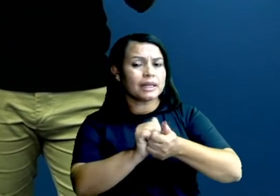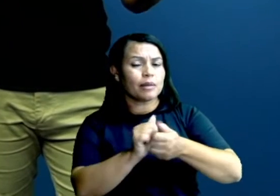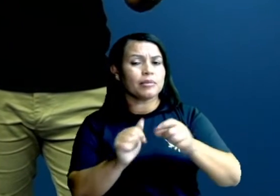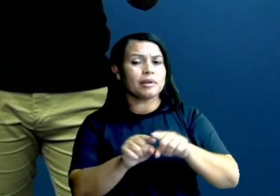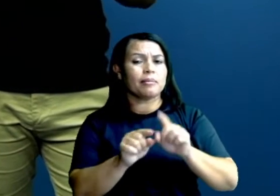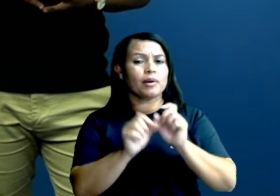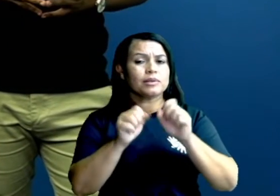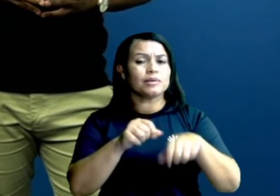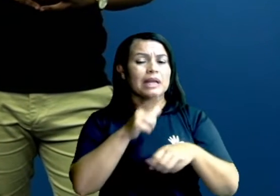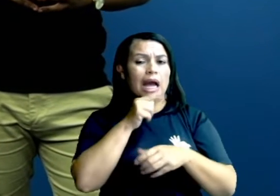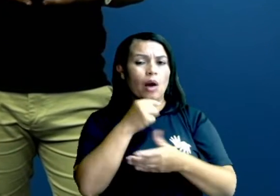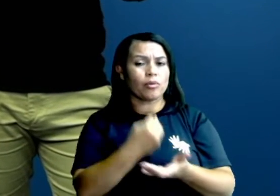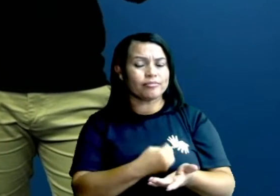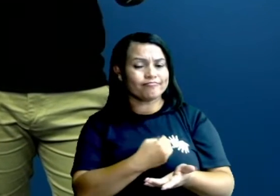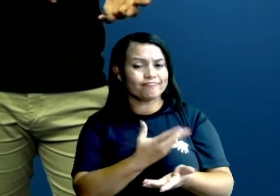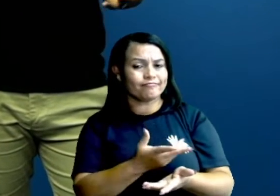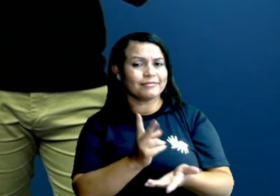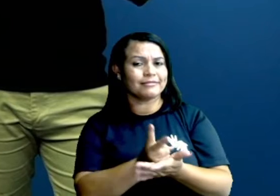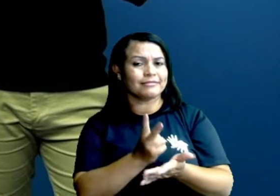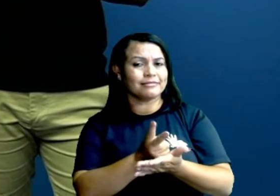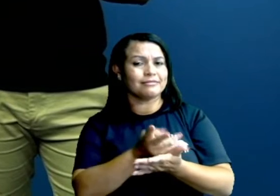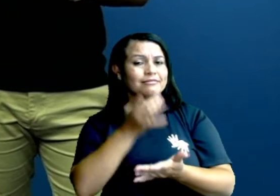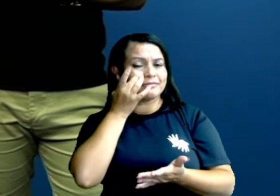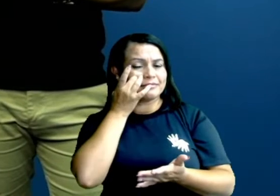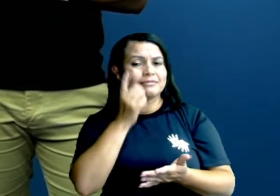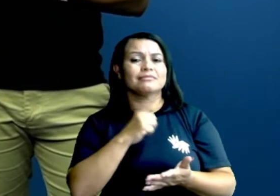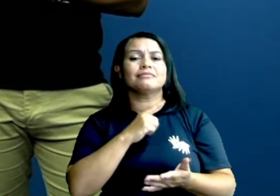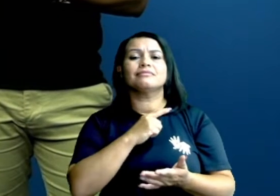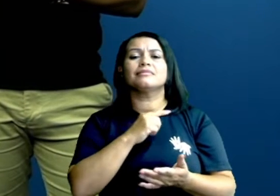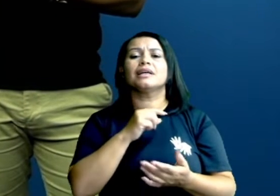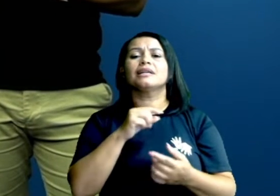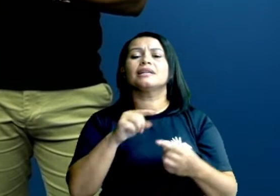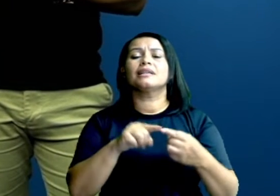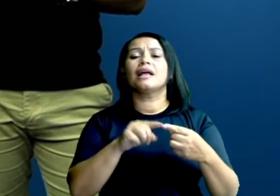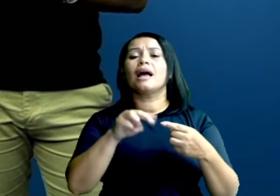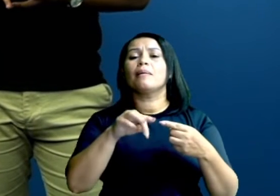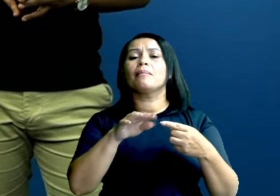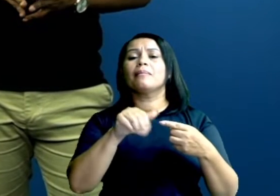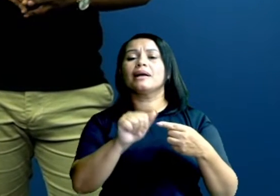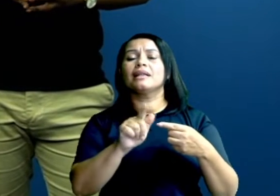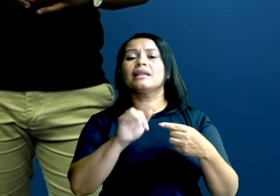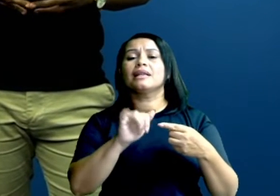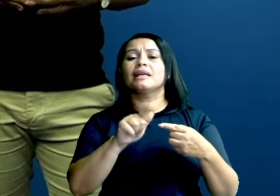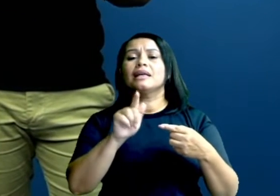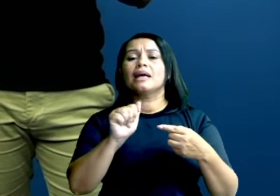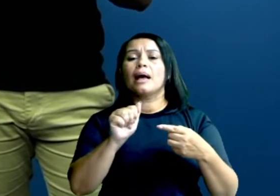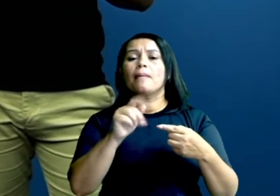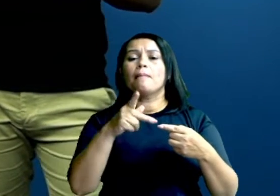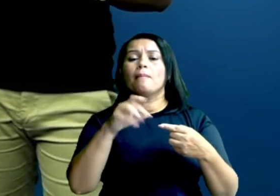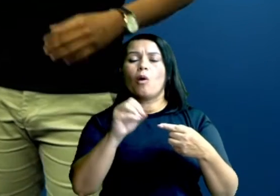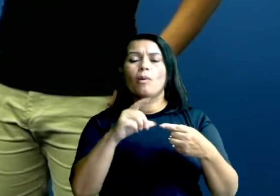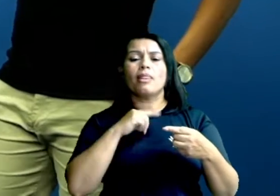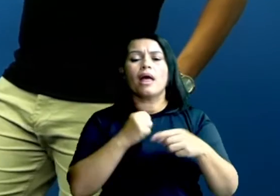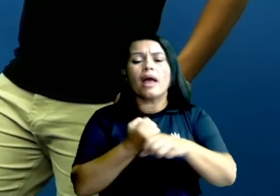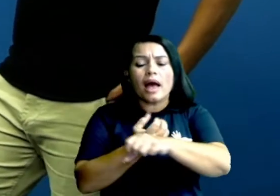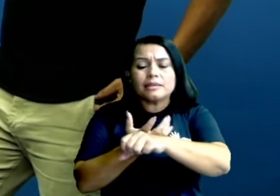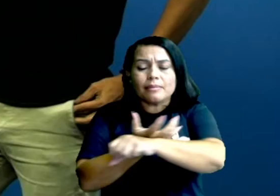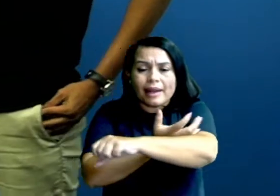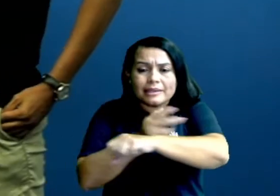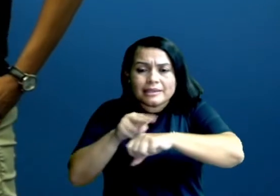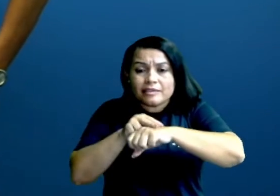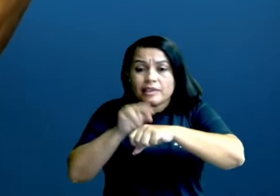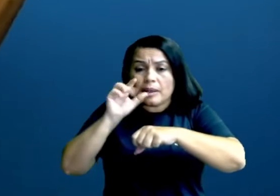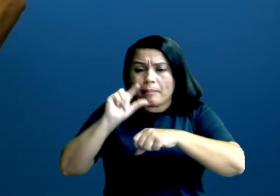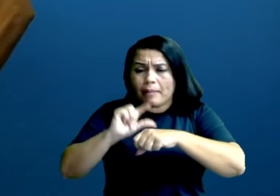água presente constantemente, tá? Então a gente vai ter a mata de igapó, que é representada sobretudo por plantas de menor porte.